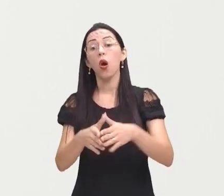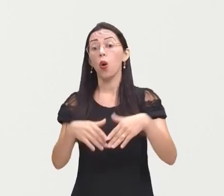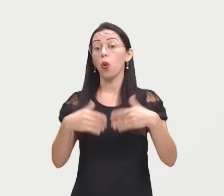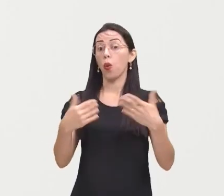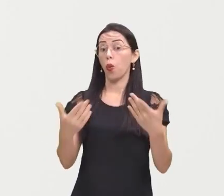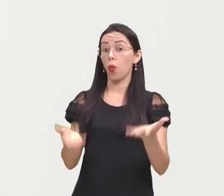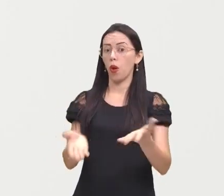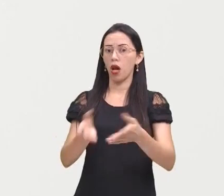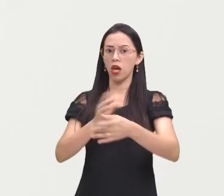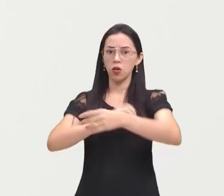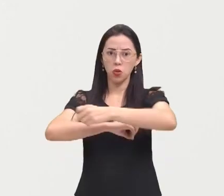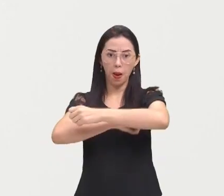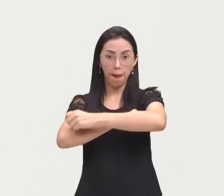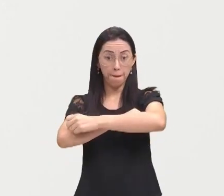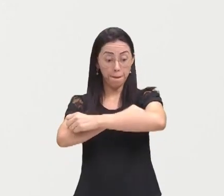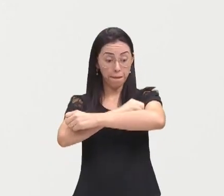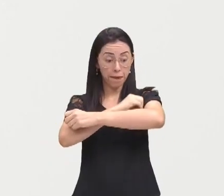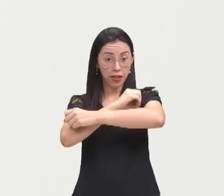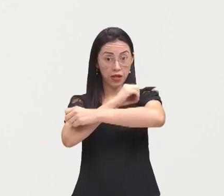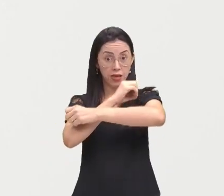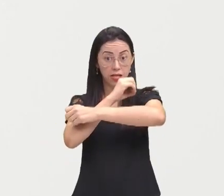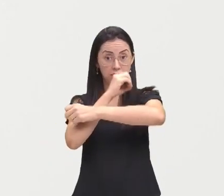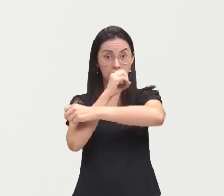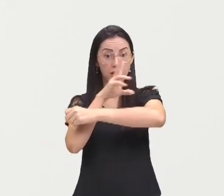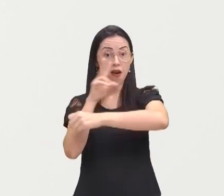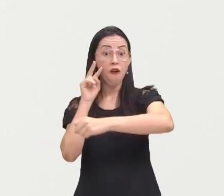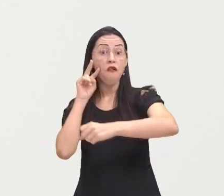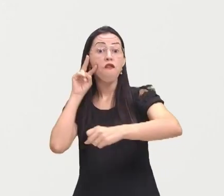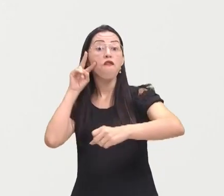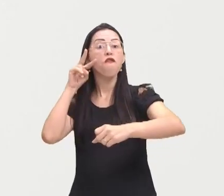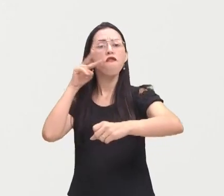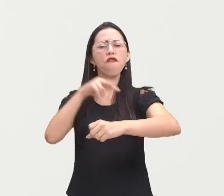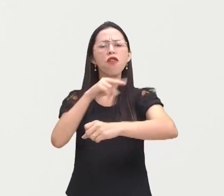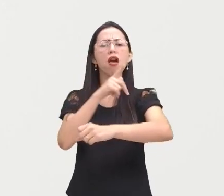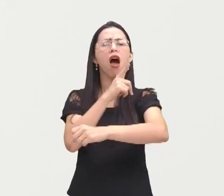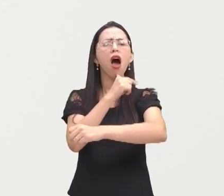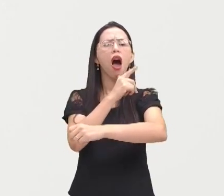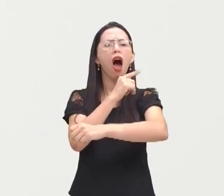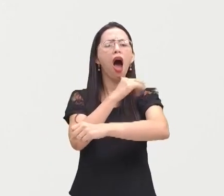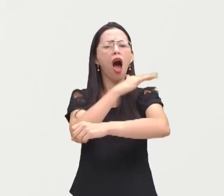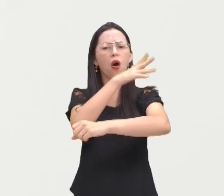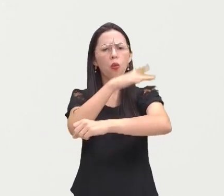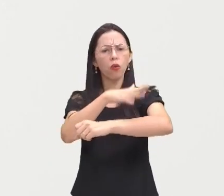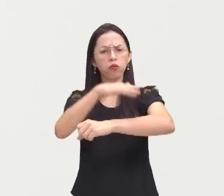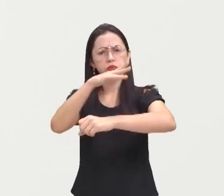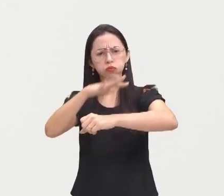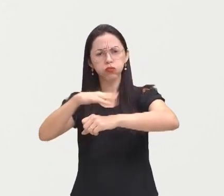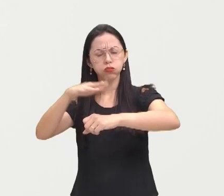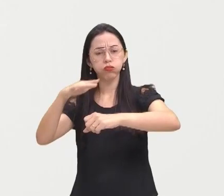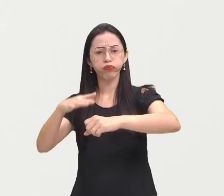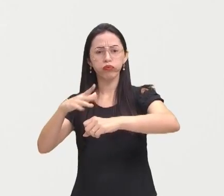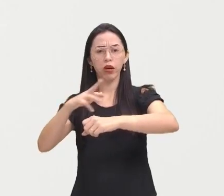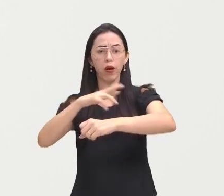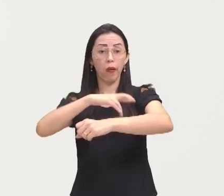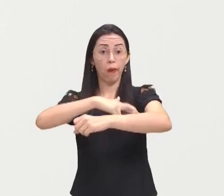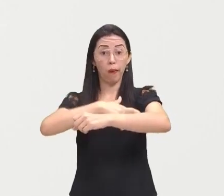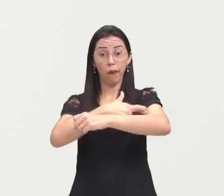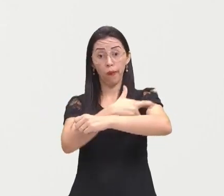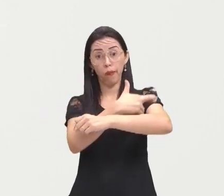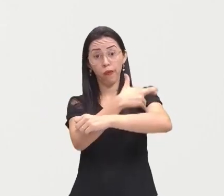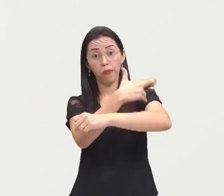Quando amanheceu, vimos um boto pulando na água, mas